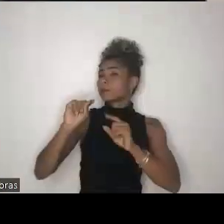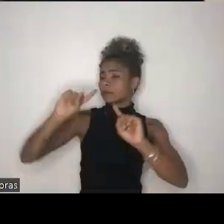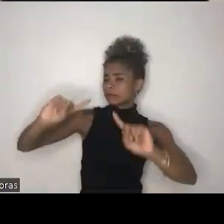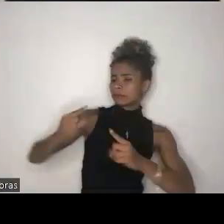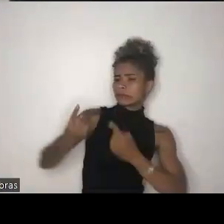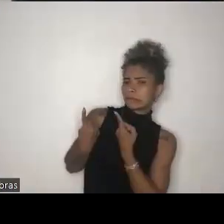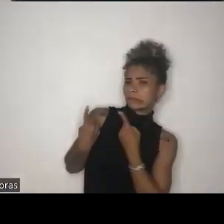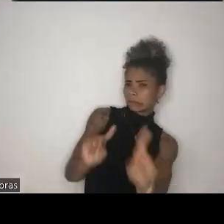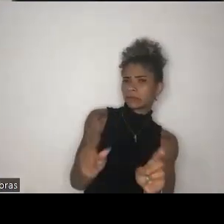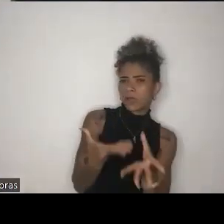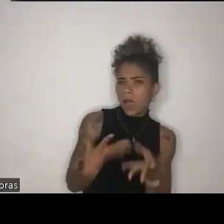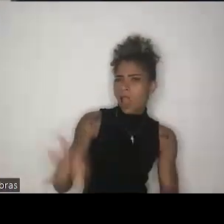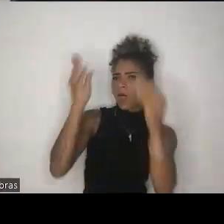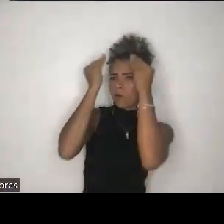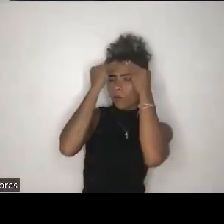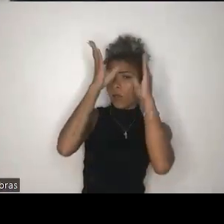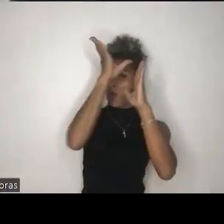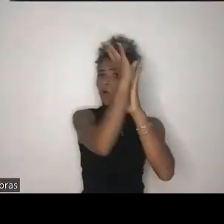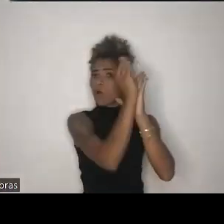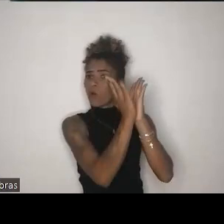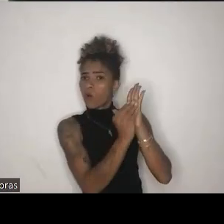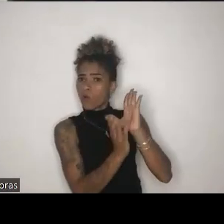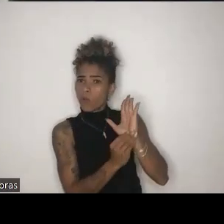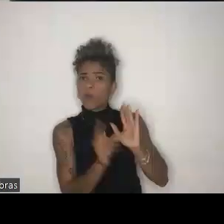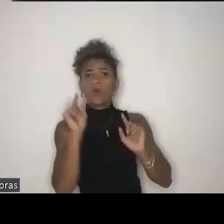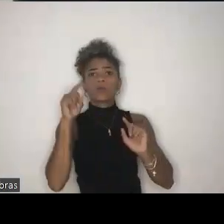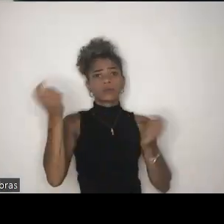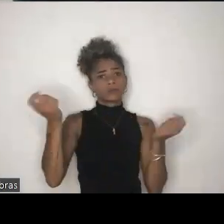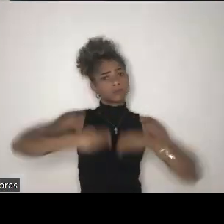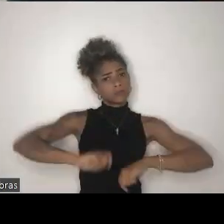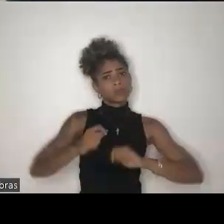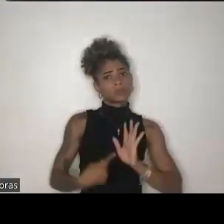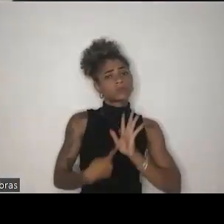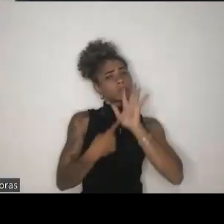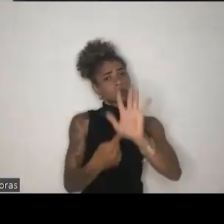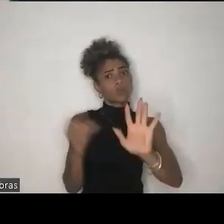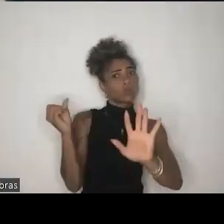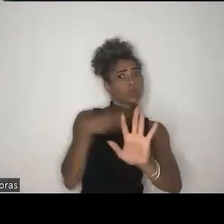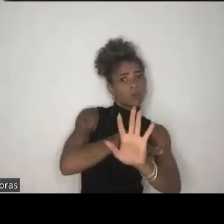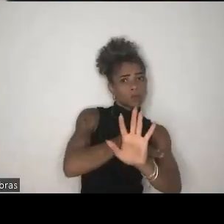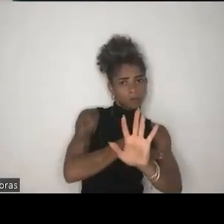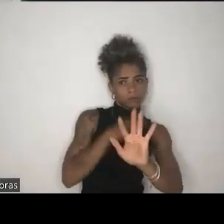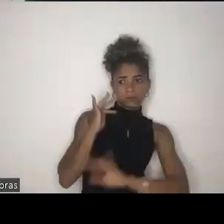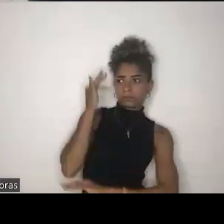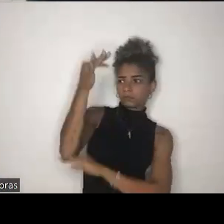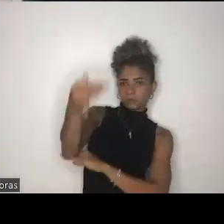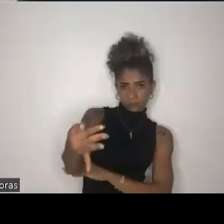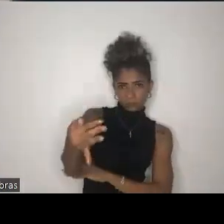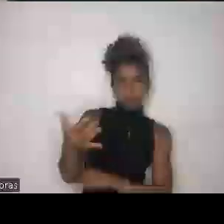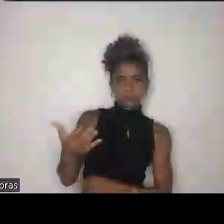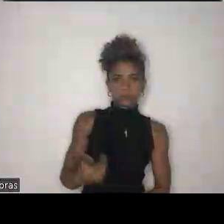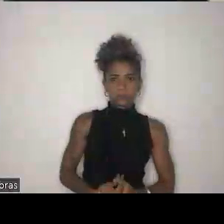linguagens e conteúdos que possam trazer a Inovação né futura vamos dizer assim